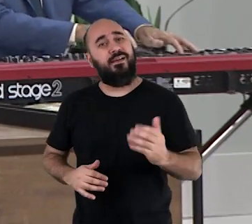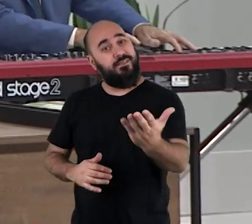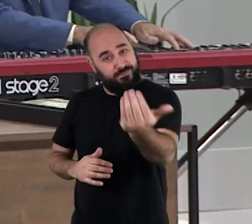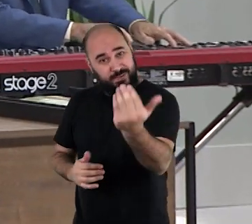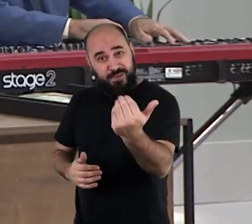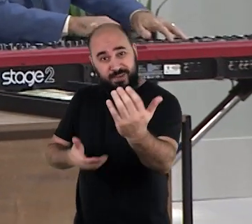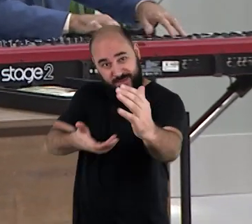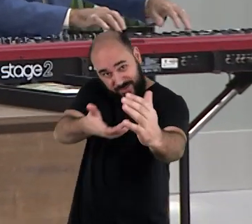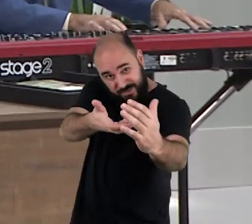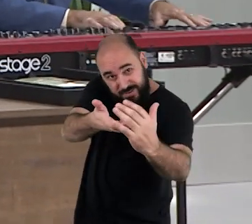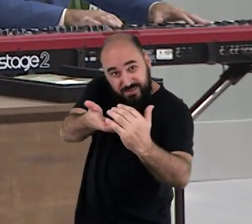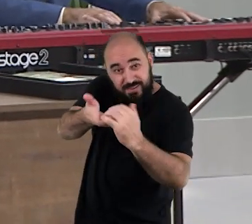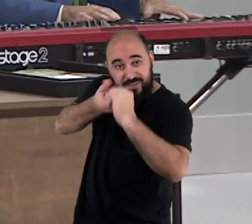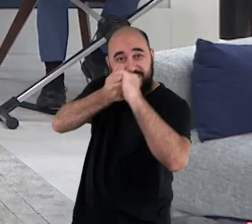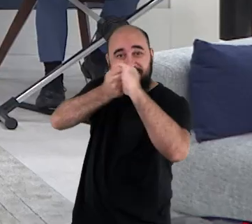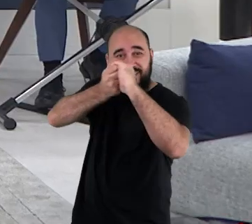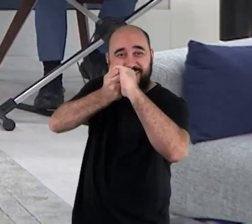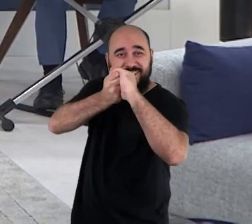da minha